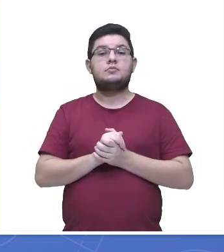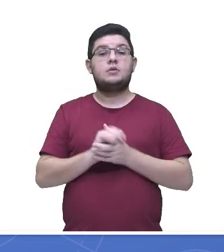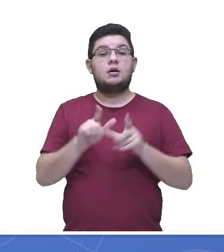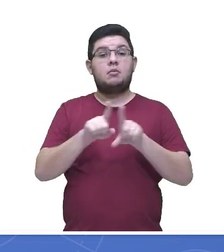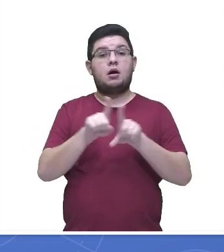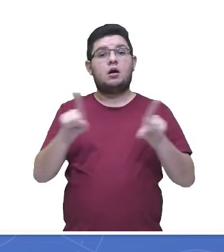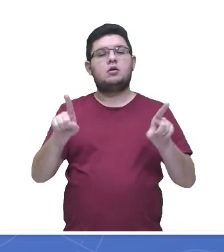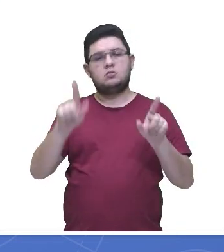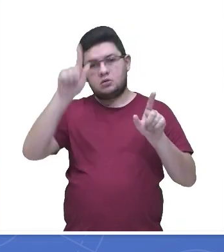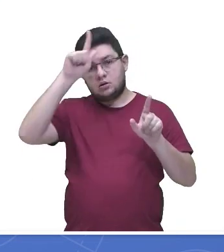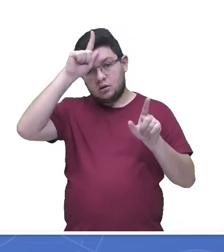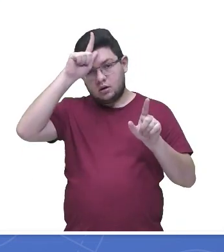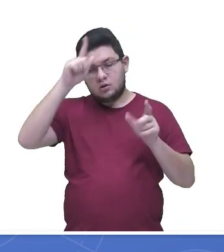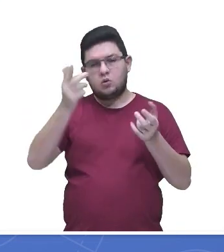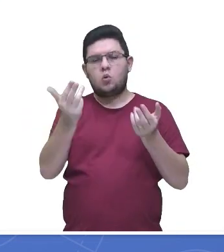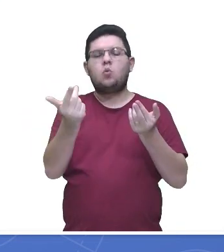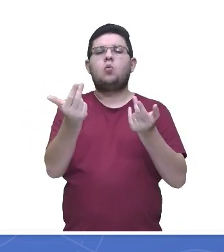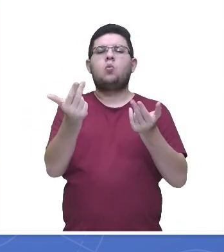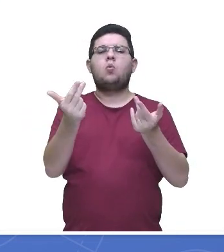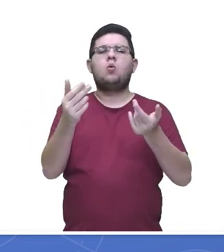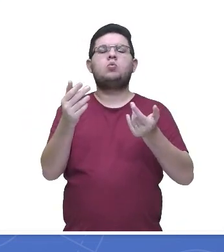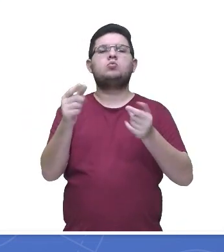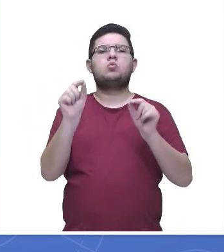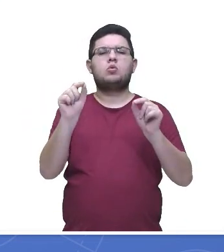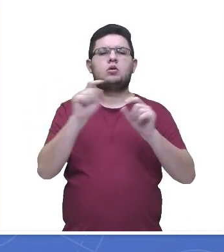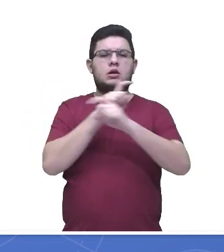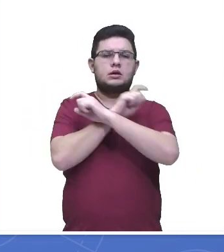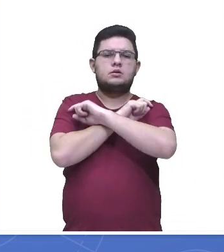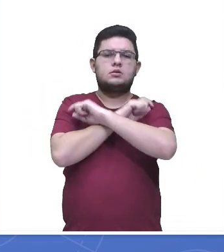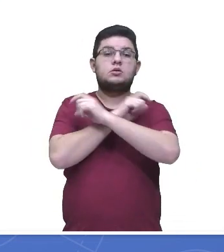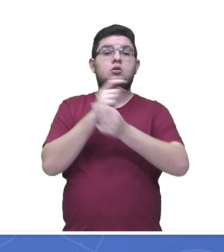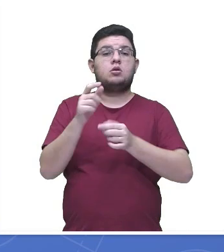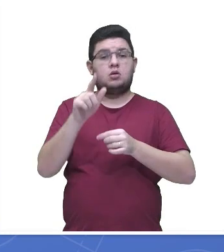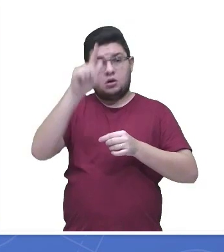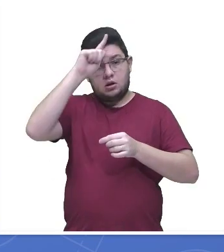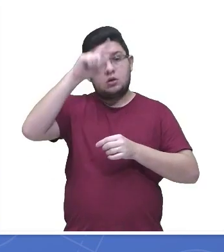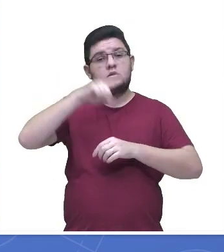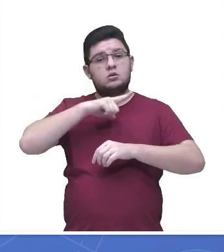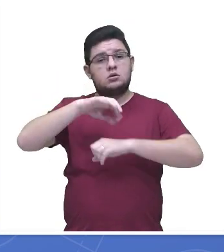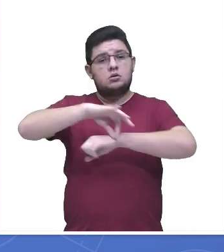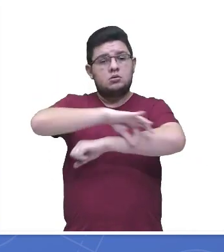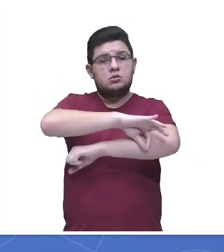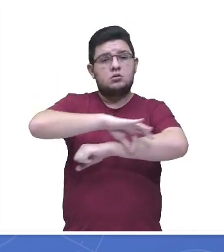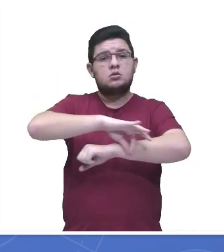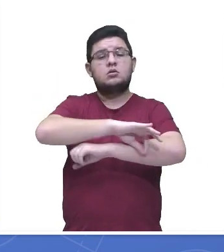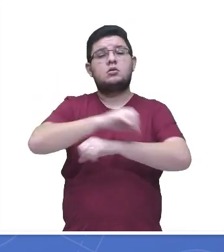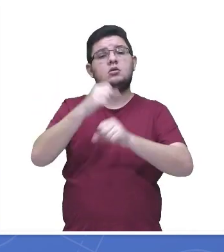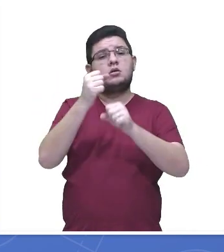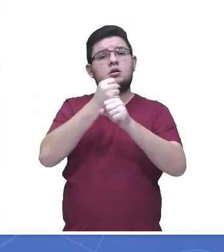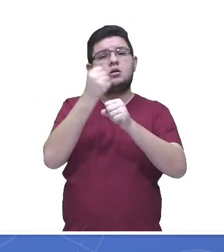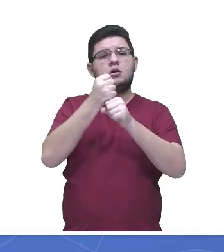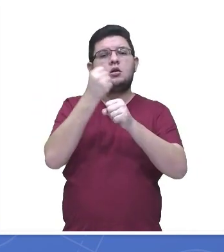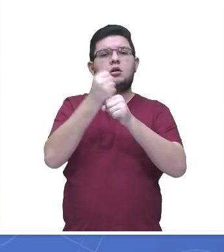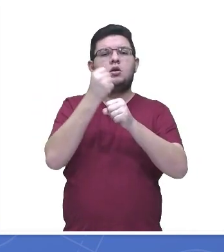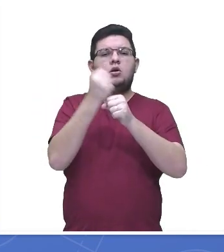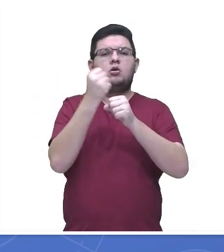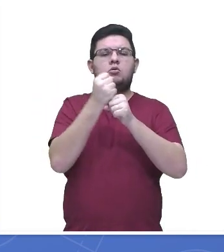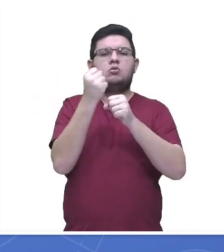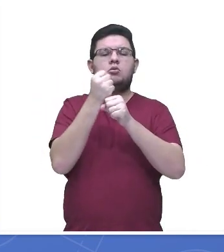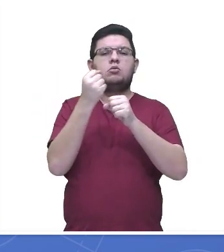teve as suas colunas, teve seus capitéis, ela foi chamada de uma ordem arquitetônica da Grécia,